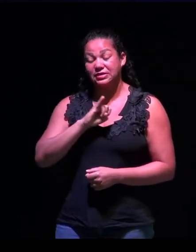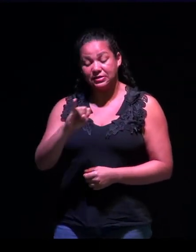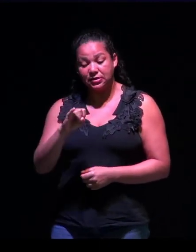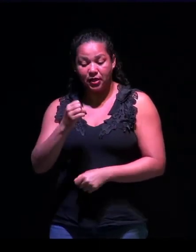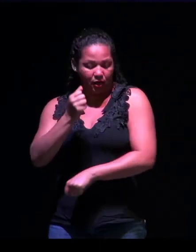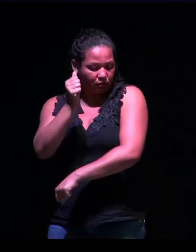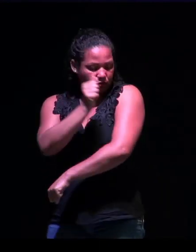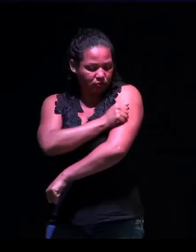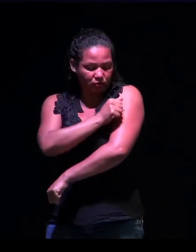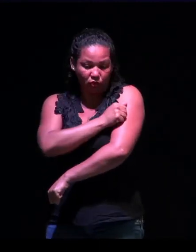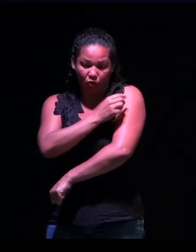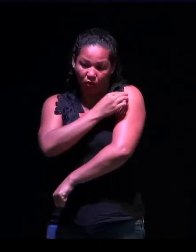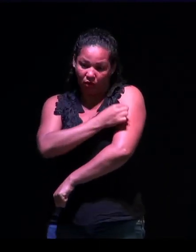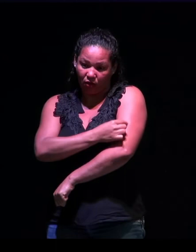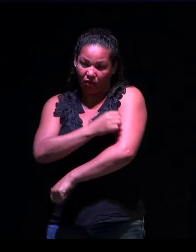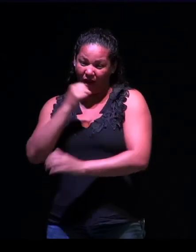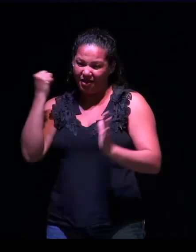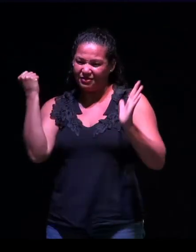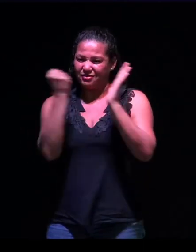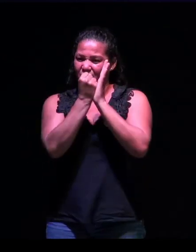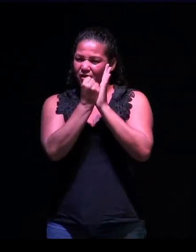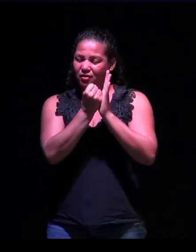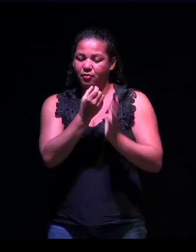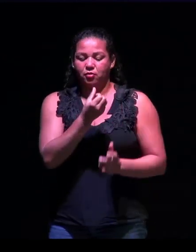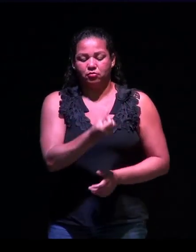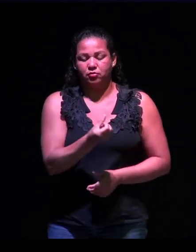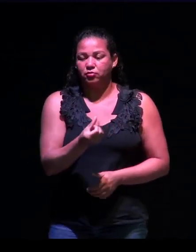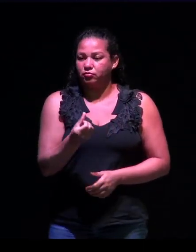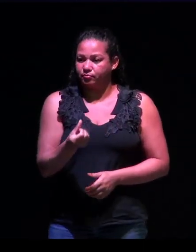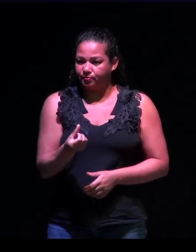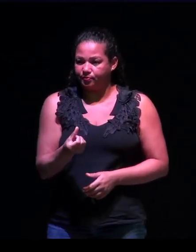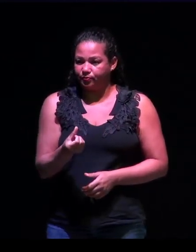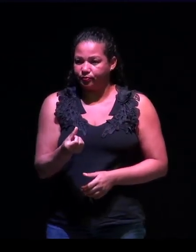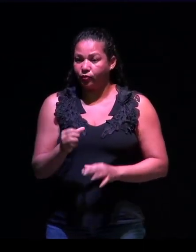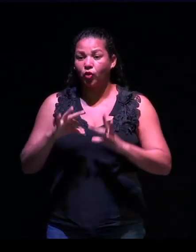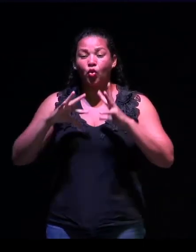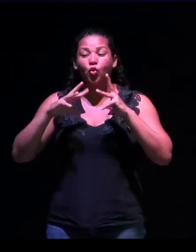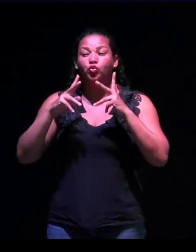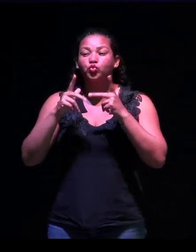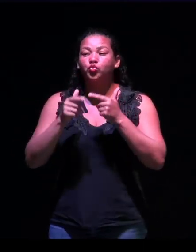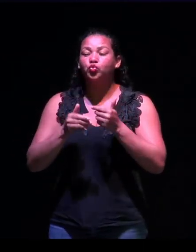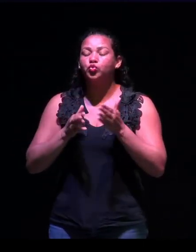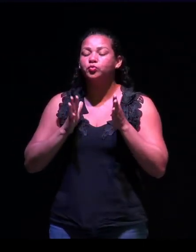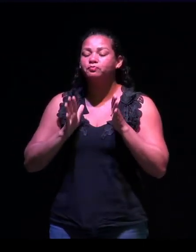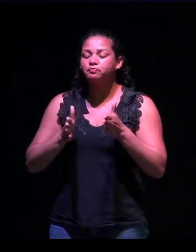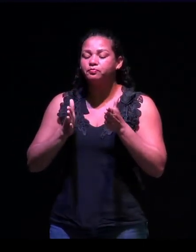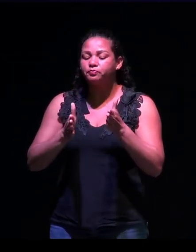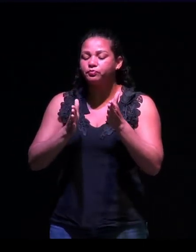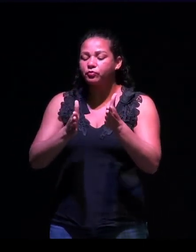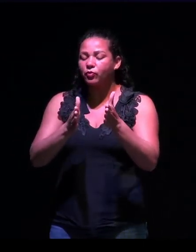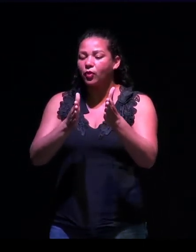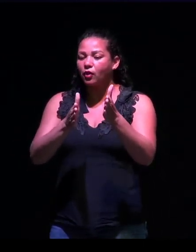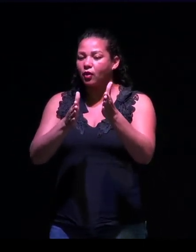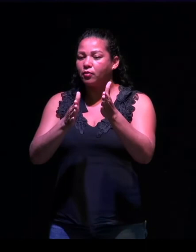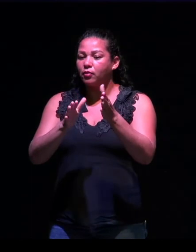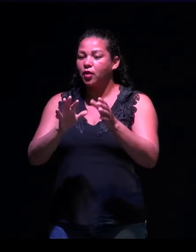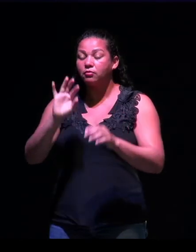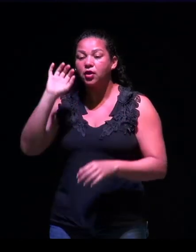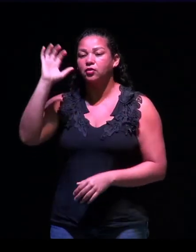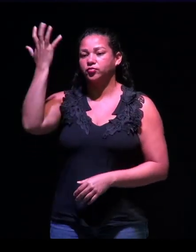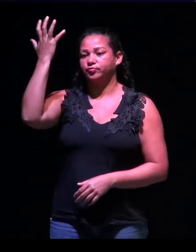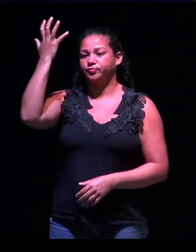você sabia que tudo está sendo encaminhado para isso ser possível?